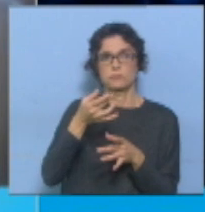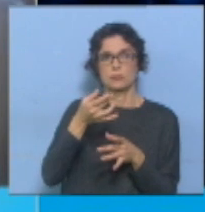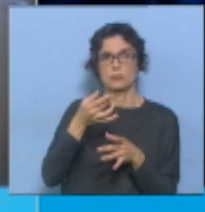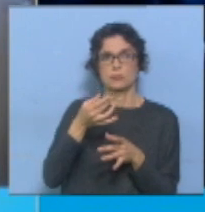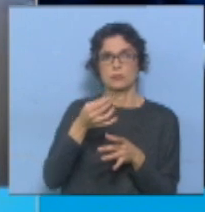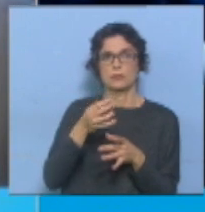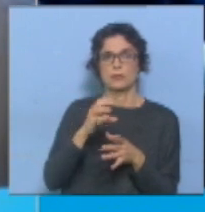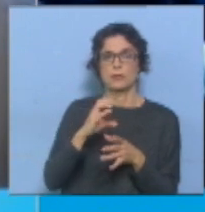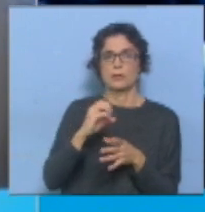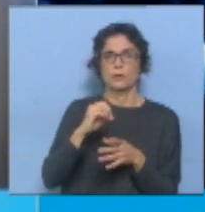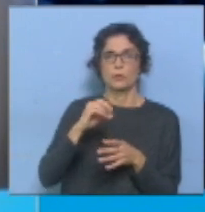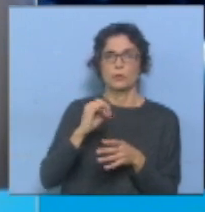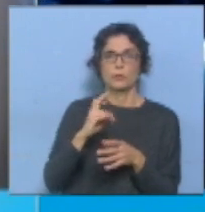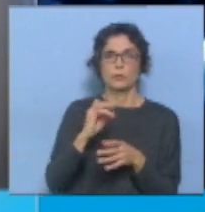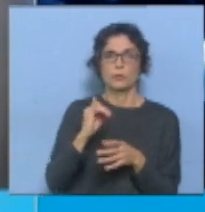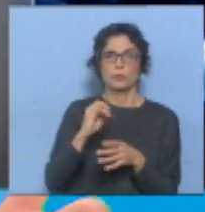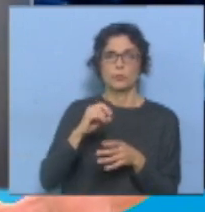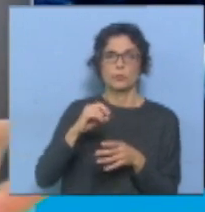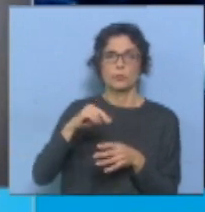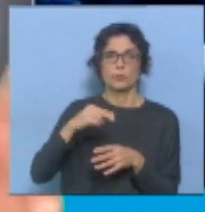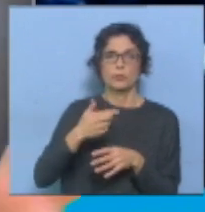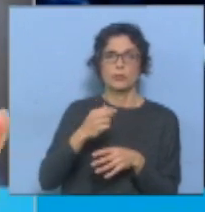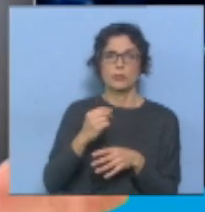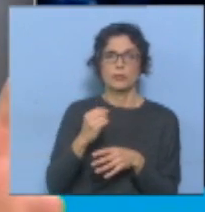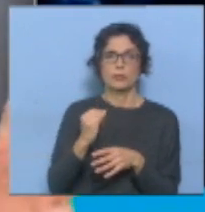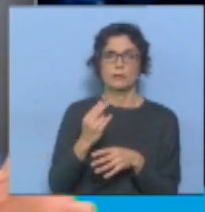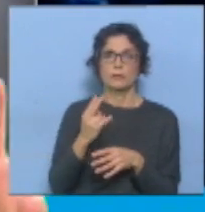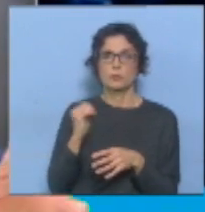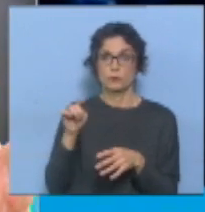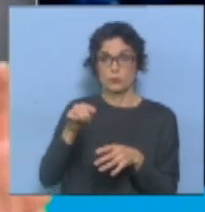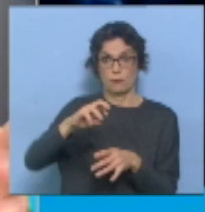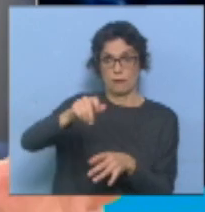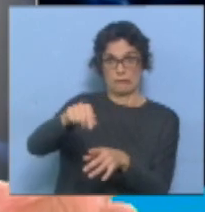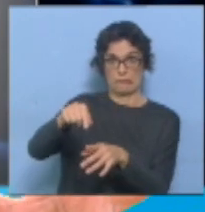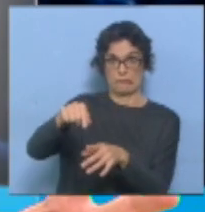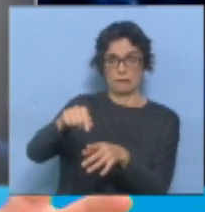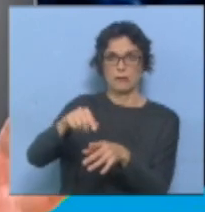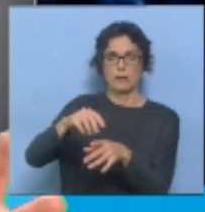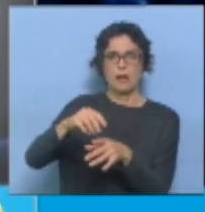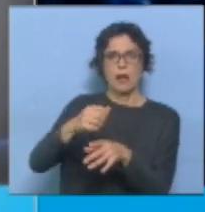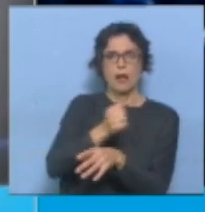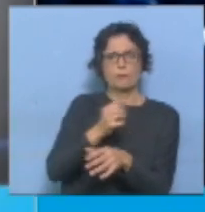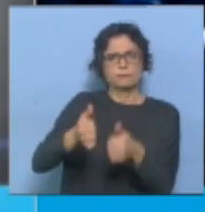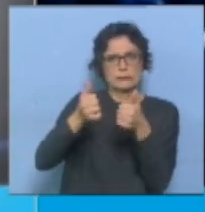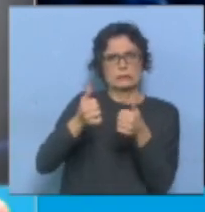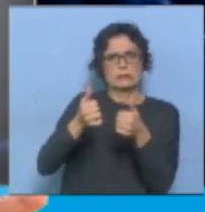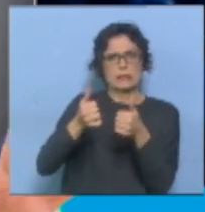uma cidade que não só está cheia de comerciantes, é uma cidade próspera, mas também é uma